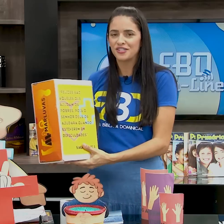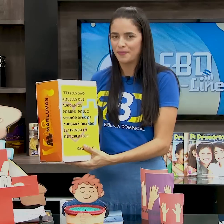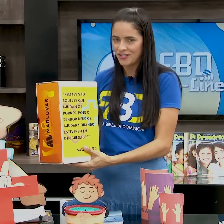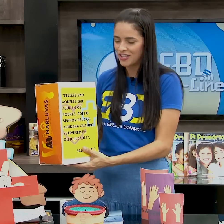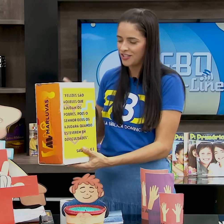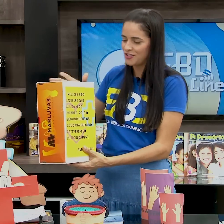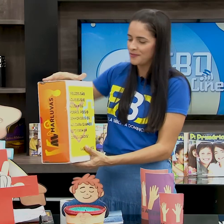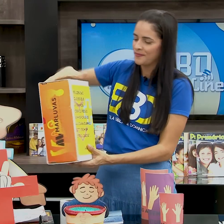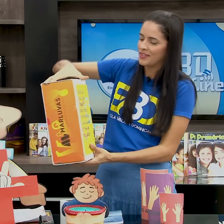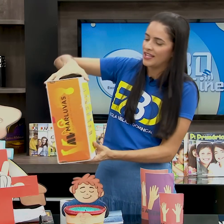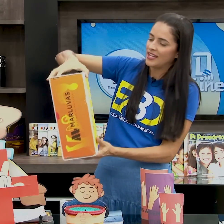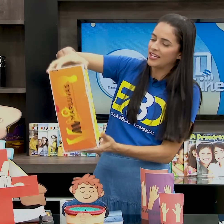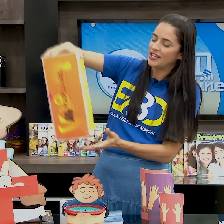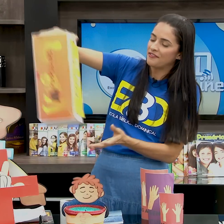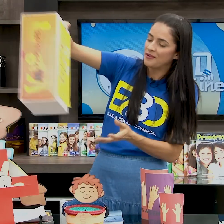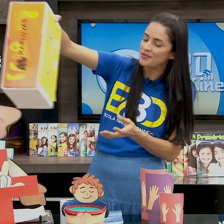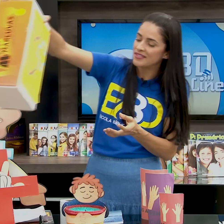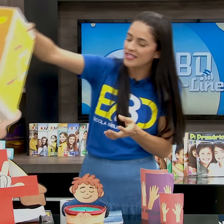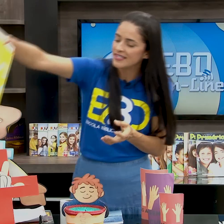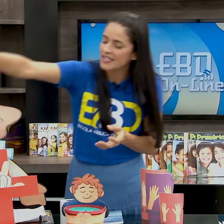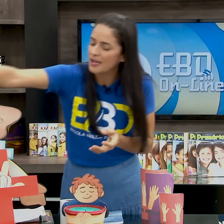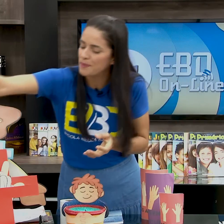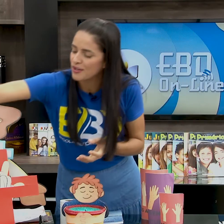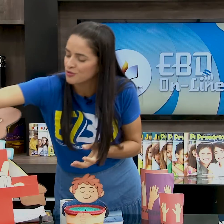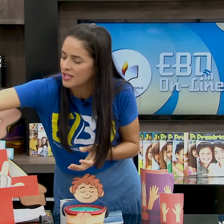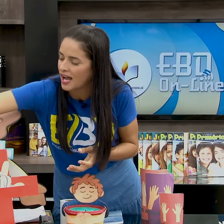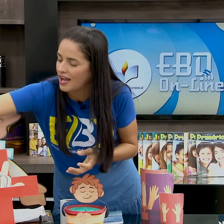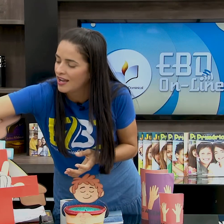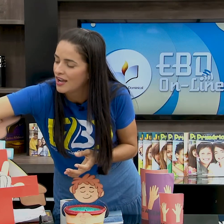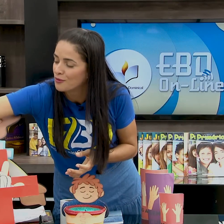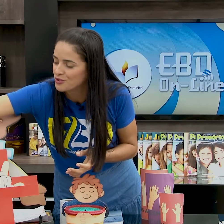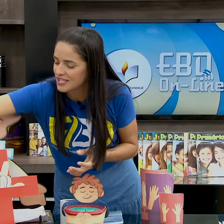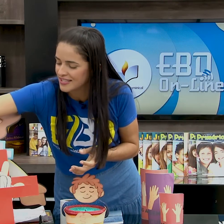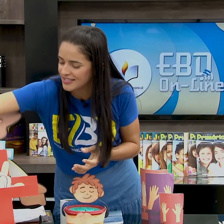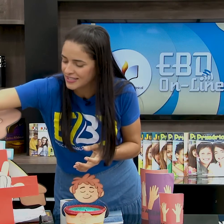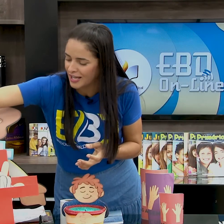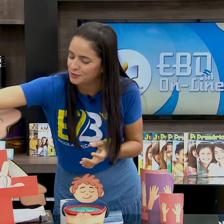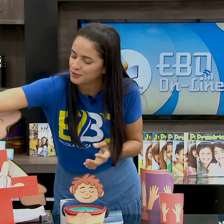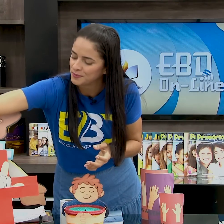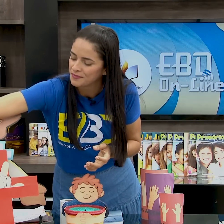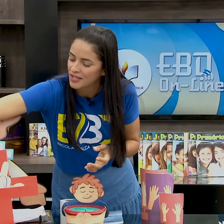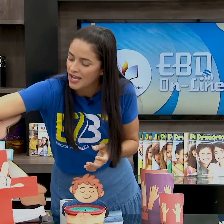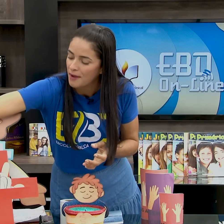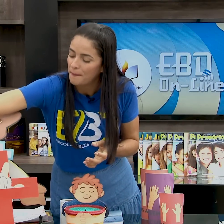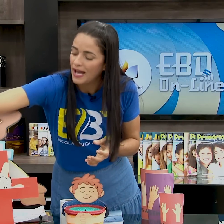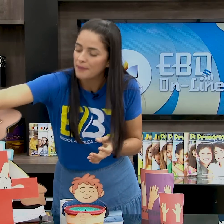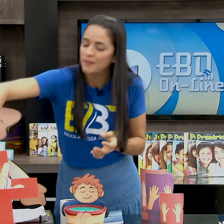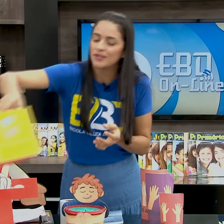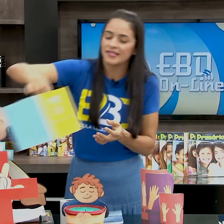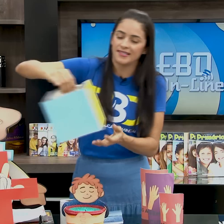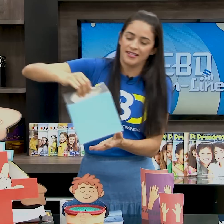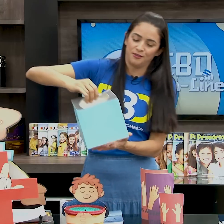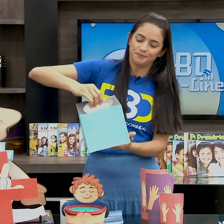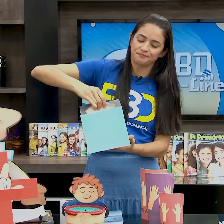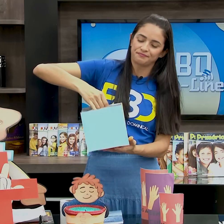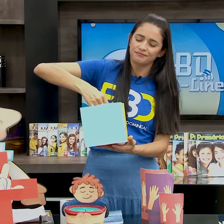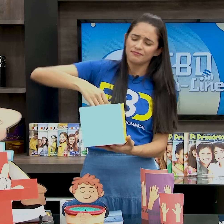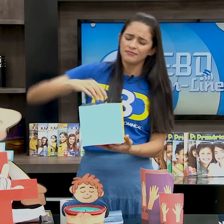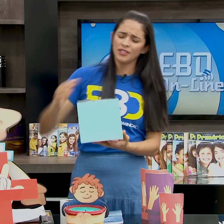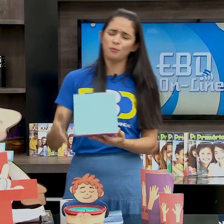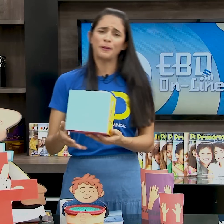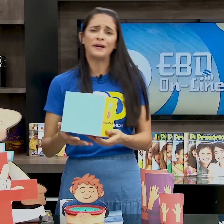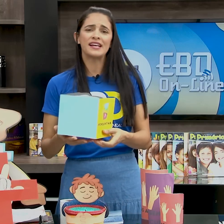Jesus Deixa para gente né que devemos Sim sempre ajudar os necessitados para memorização